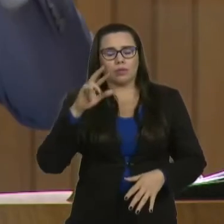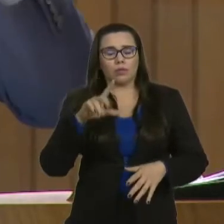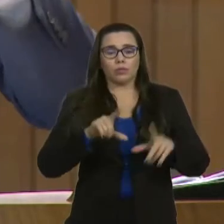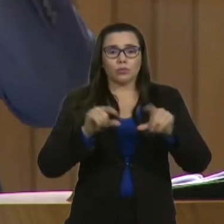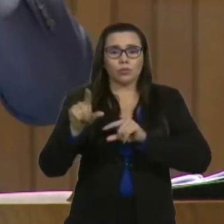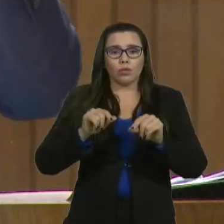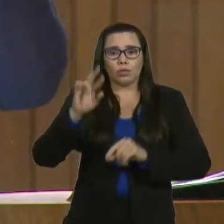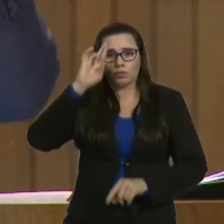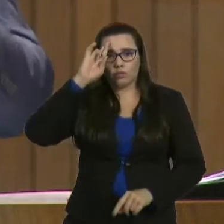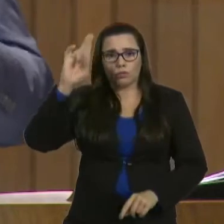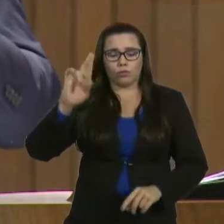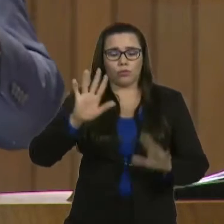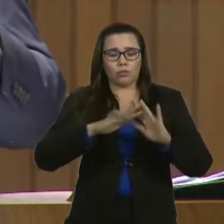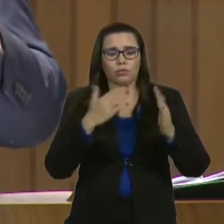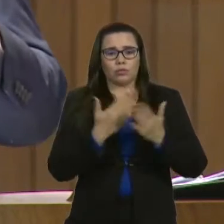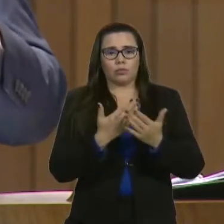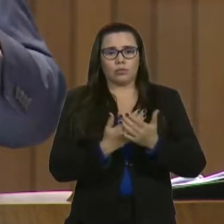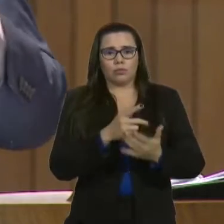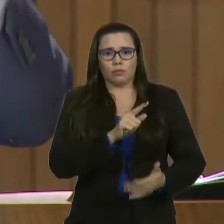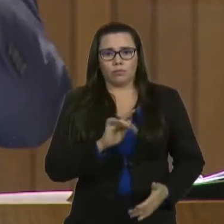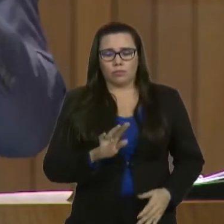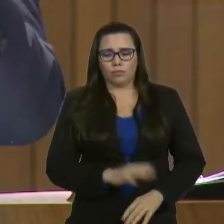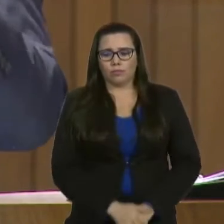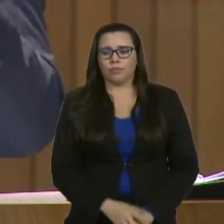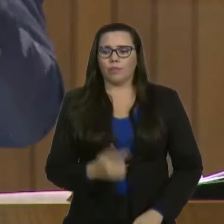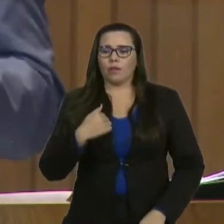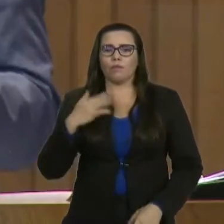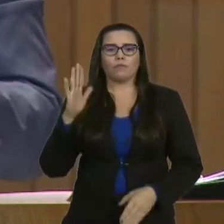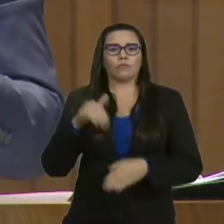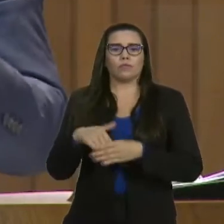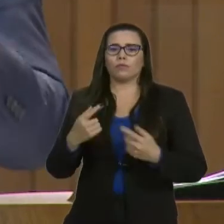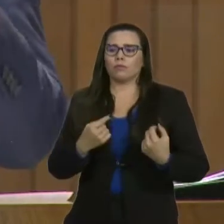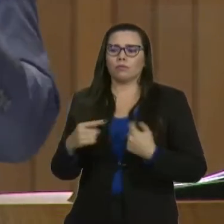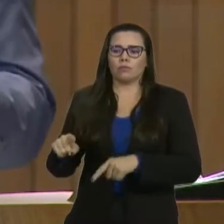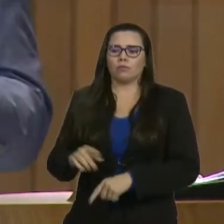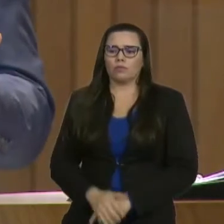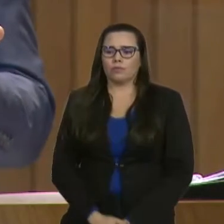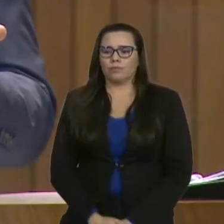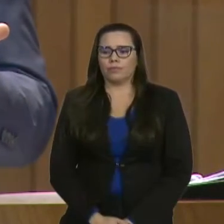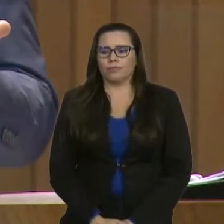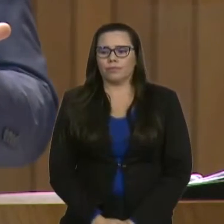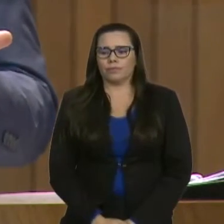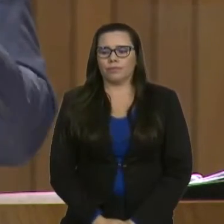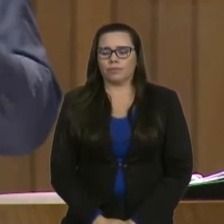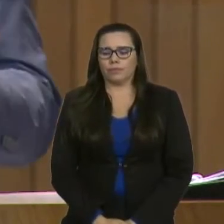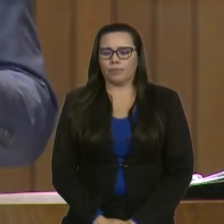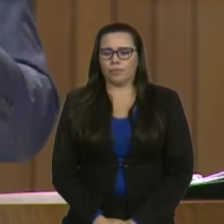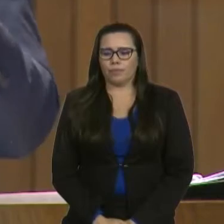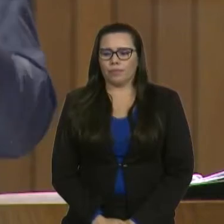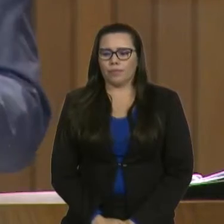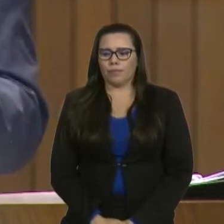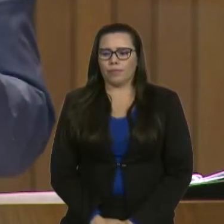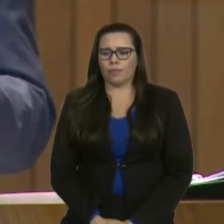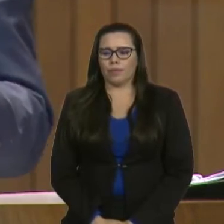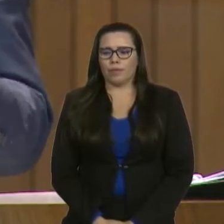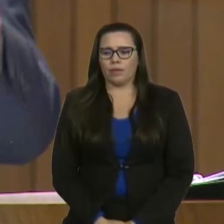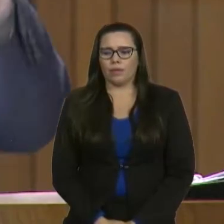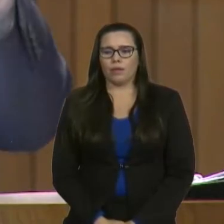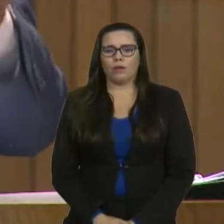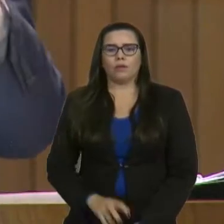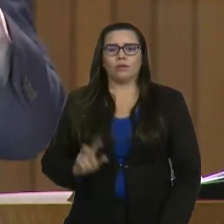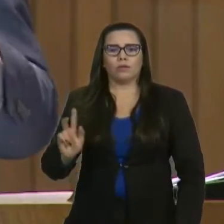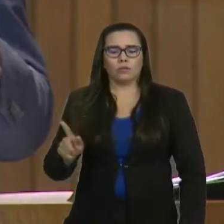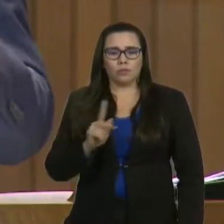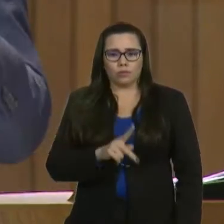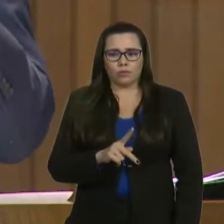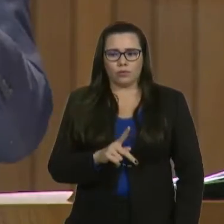centros educacionais nós votamos contra para que os professores possam votar nos diretores de